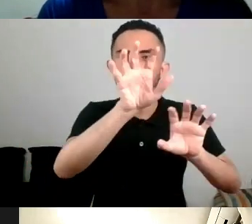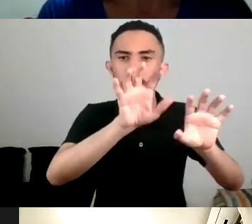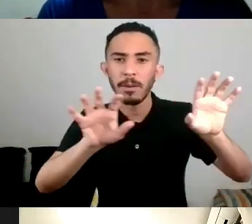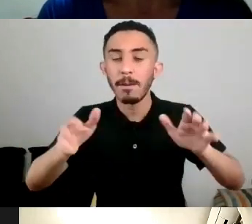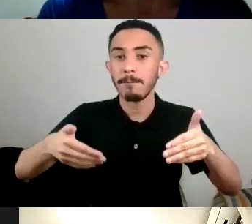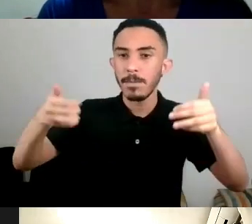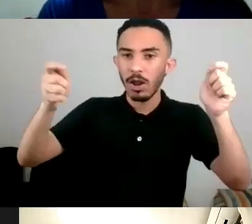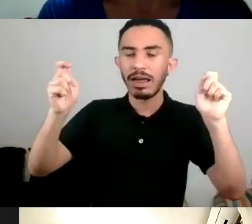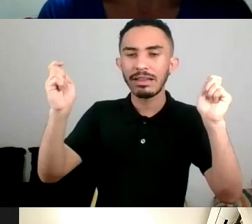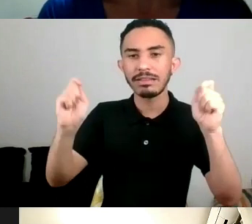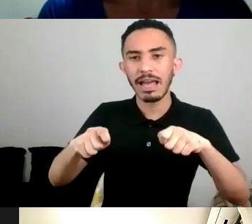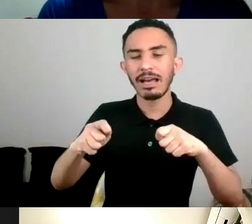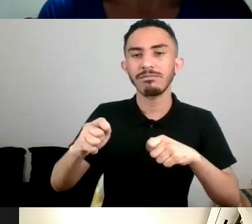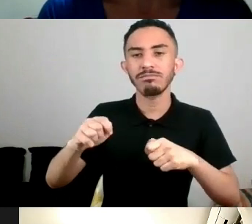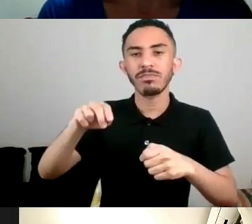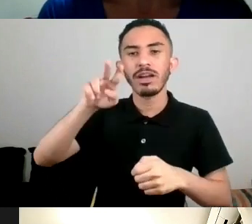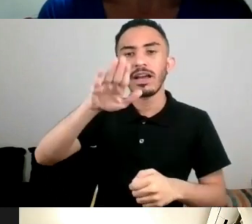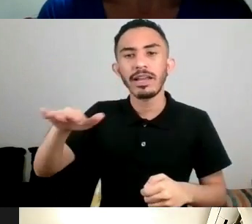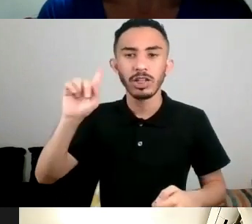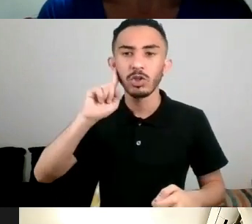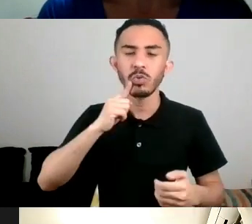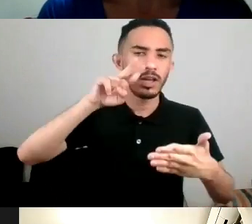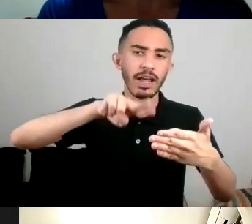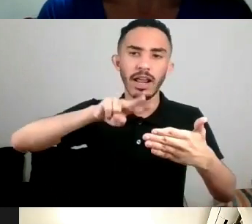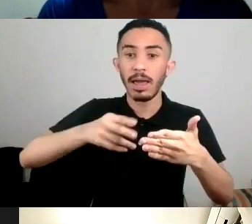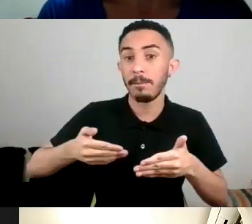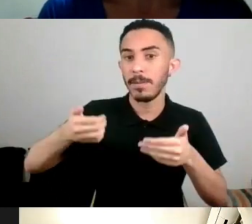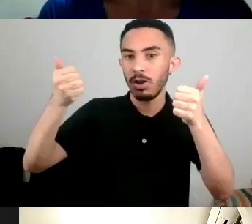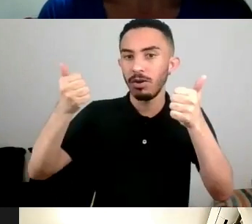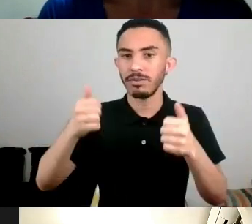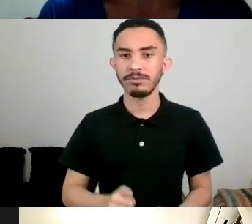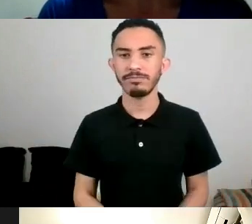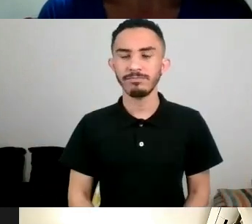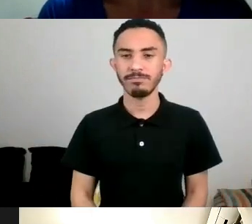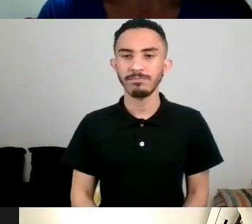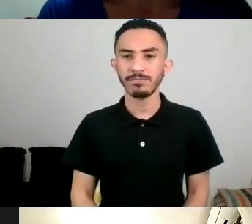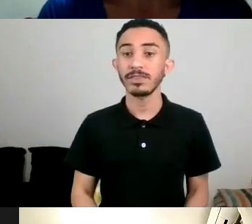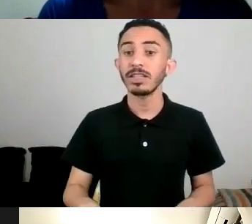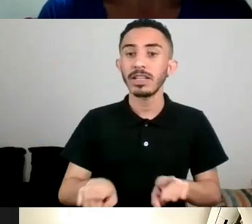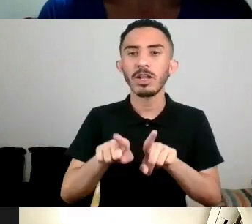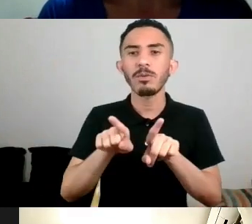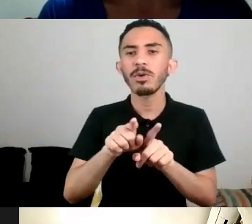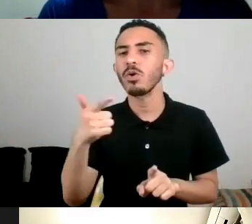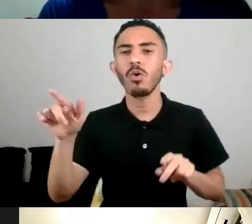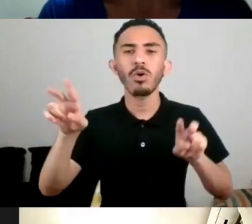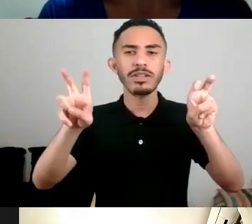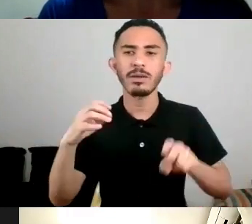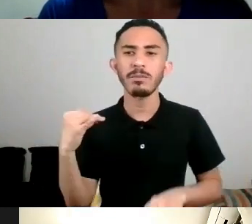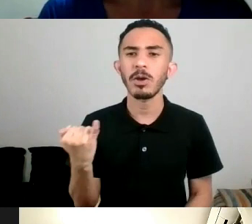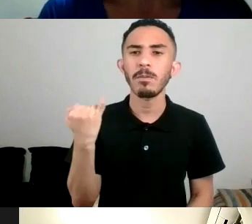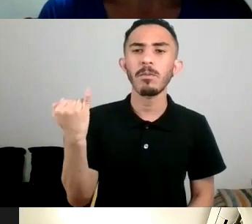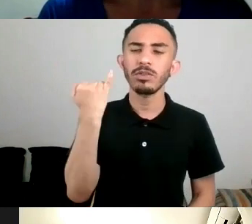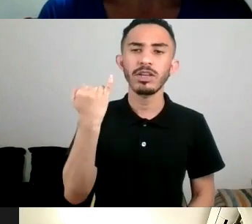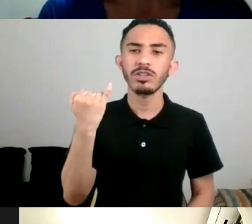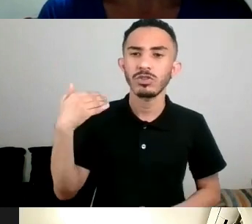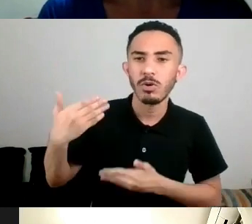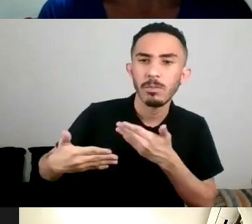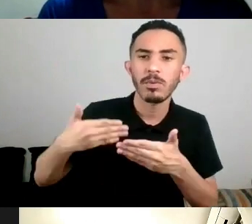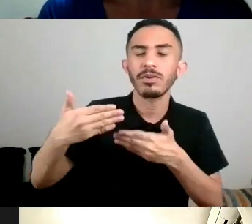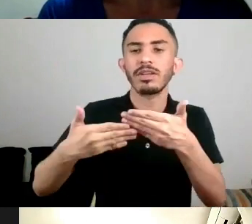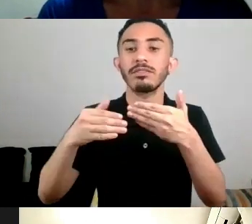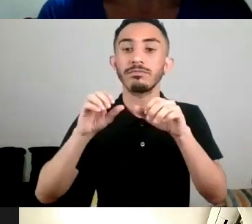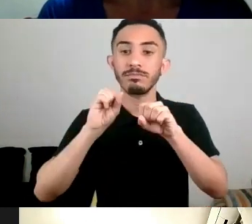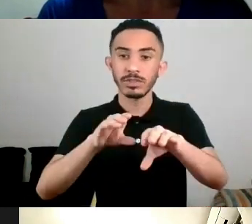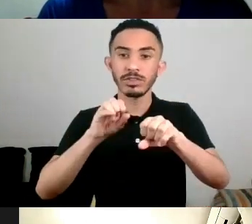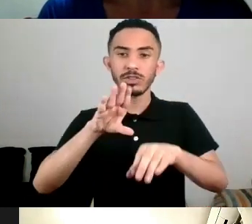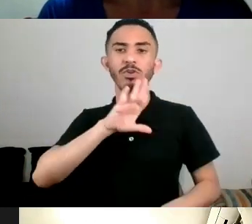maior o potencial de leitura da criança surda. Outro fator importante no processo de ensino do português é